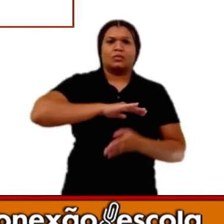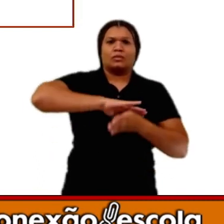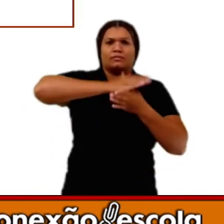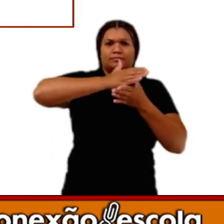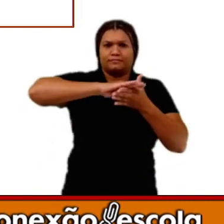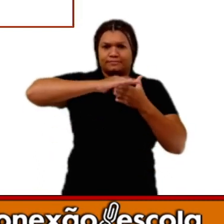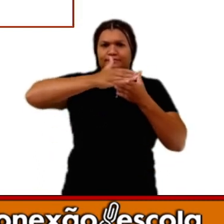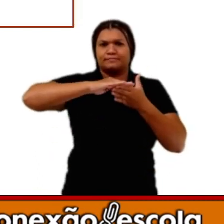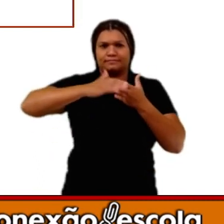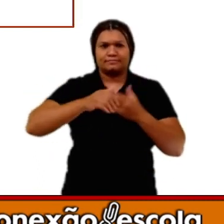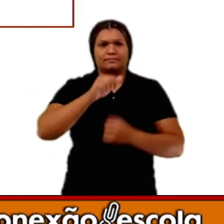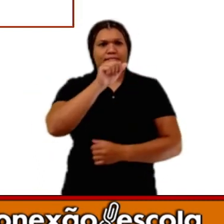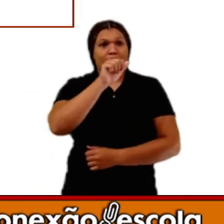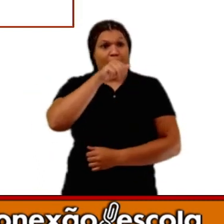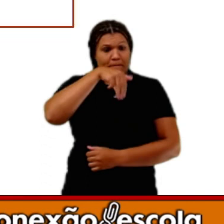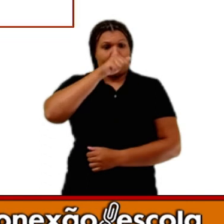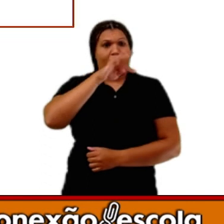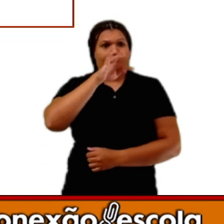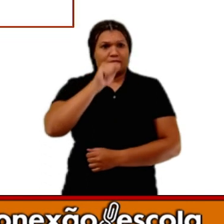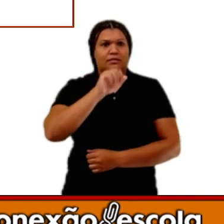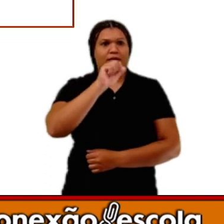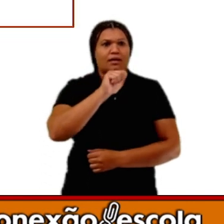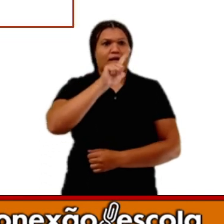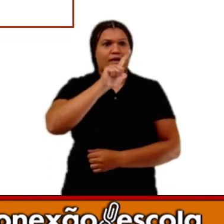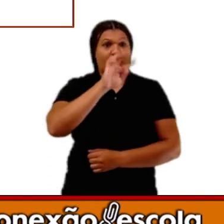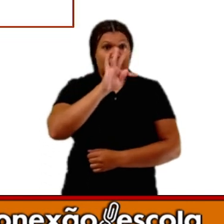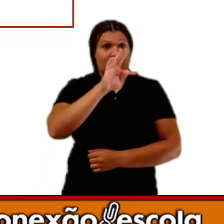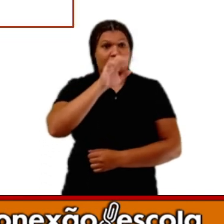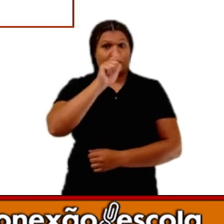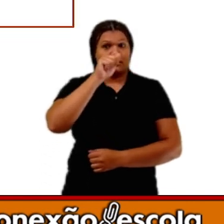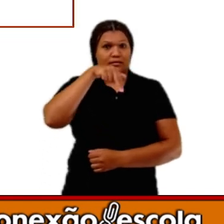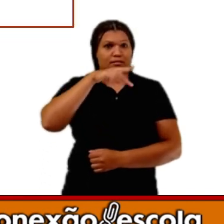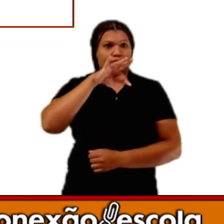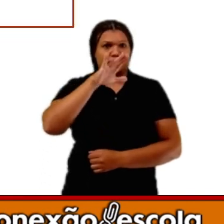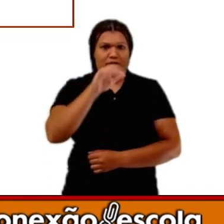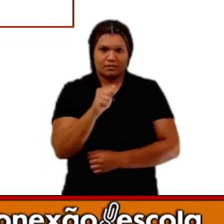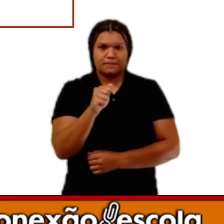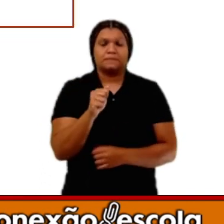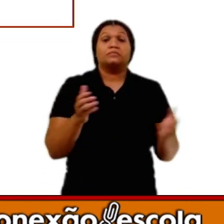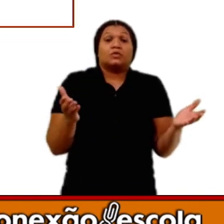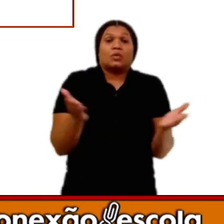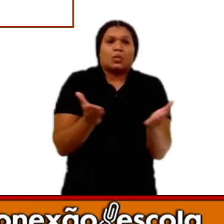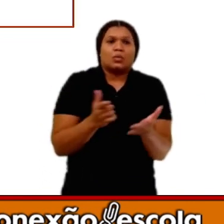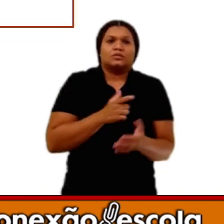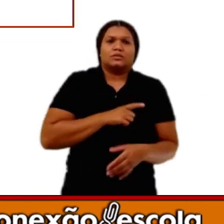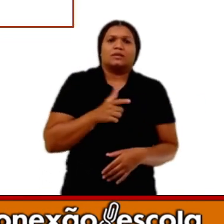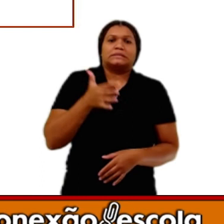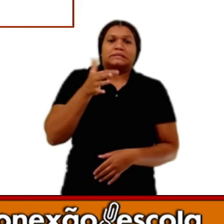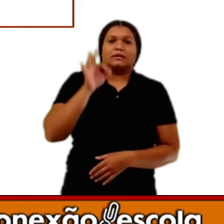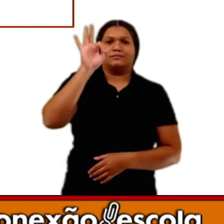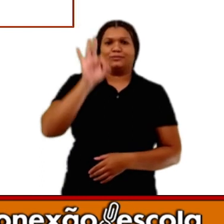sofreu com a ação antrópica, né, que é a ação do homem, e hoje nós temos apenas 10% da área